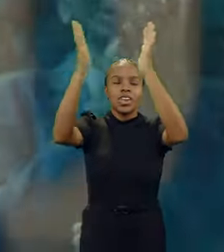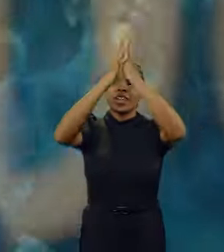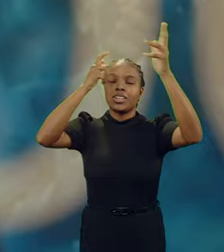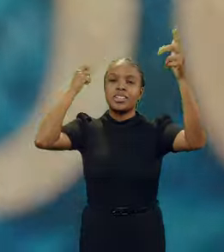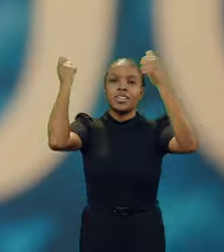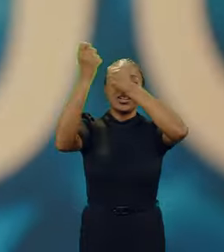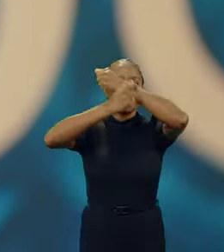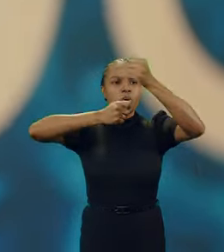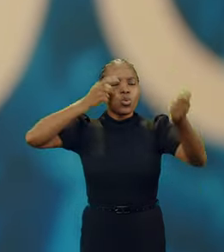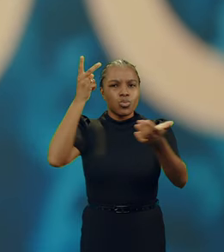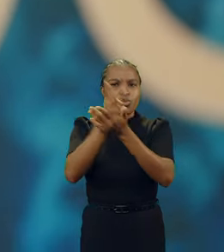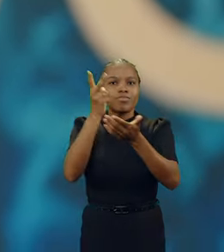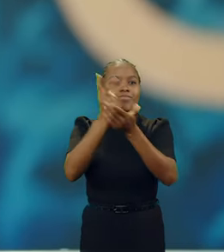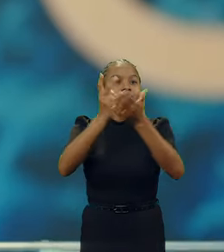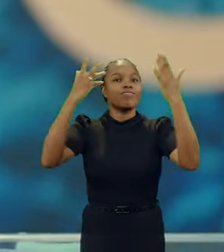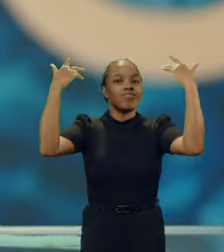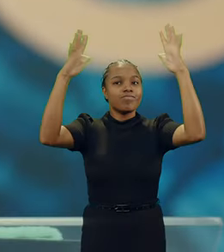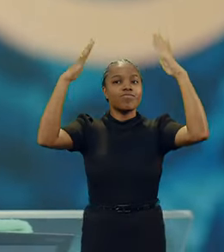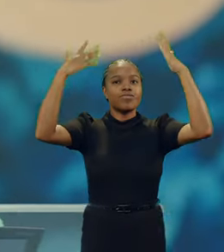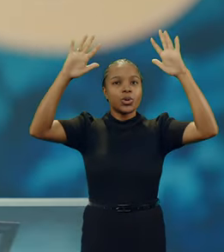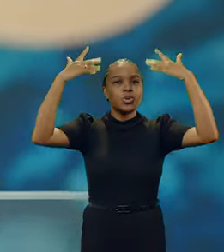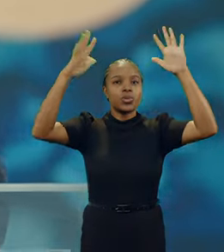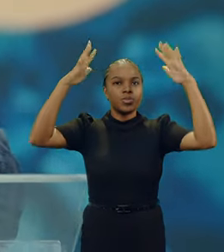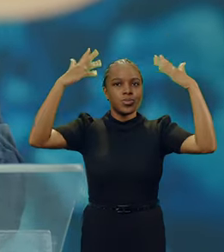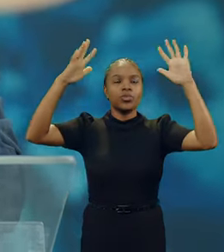Aleluia, glorifique o nome dele.